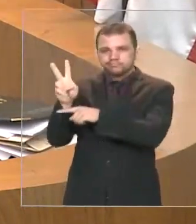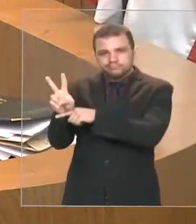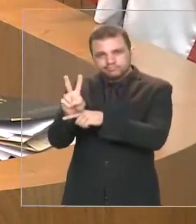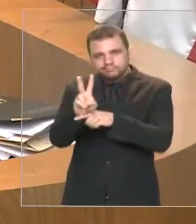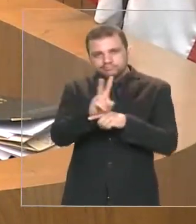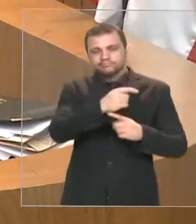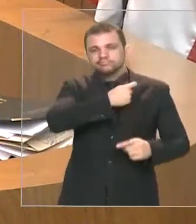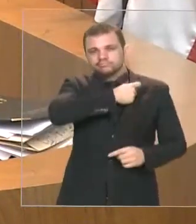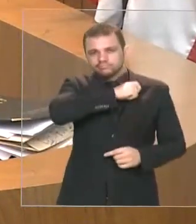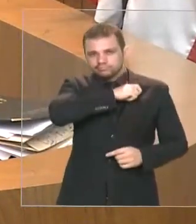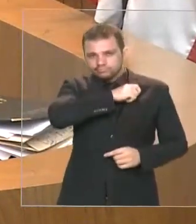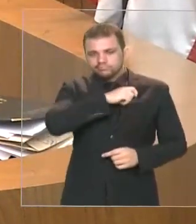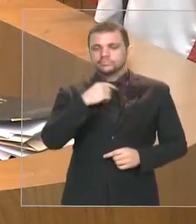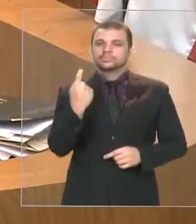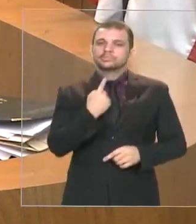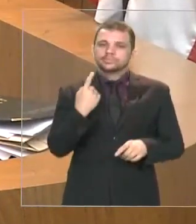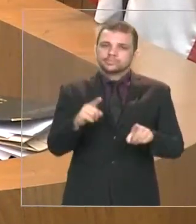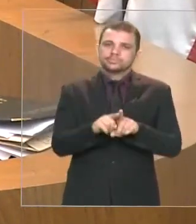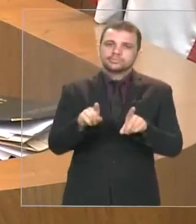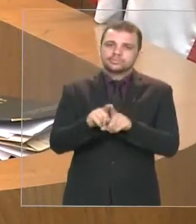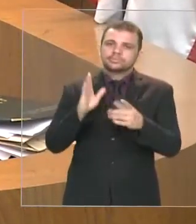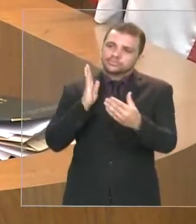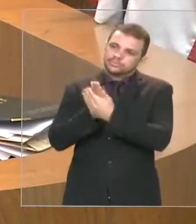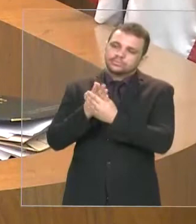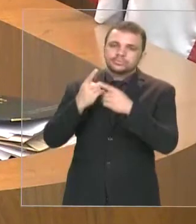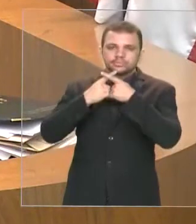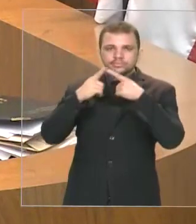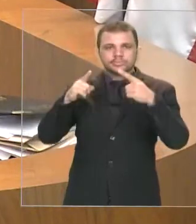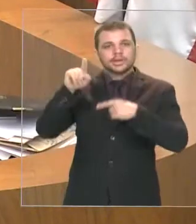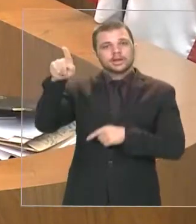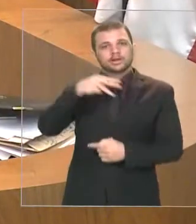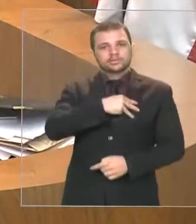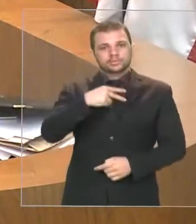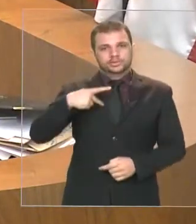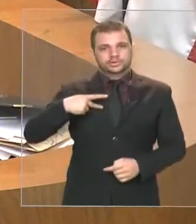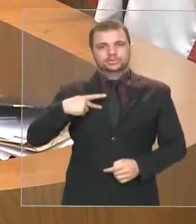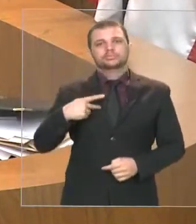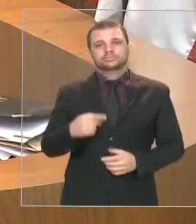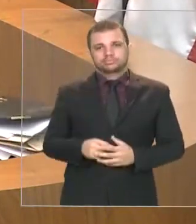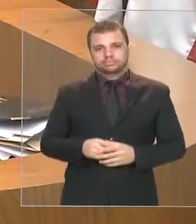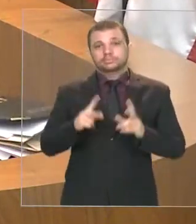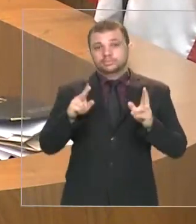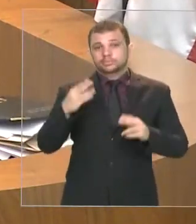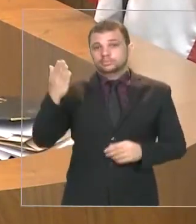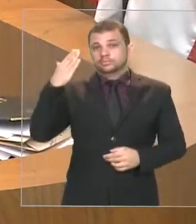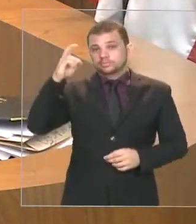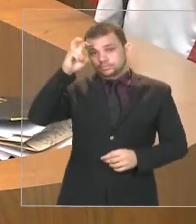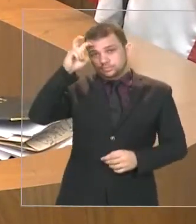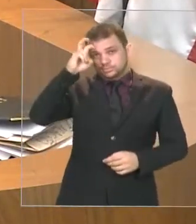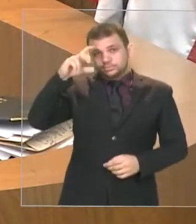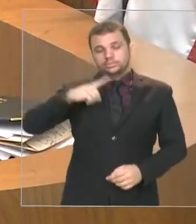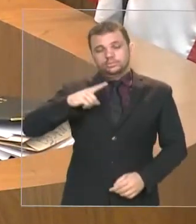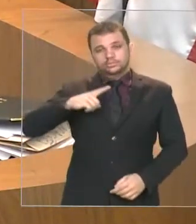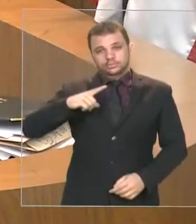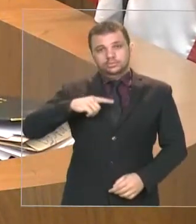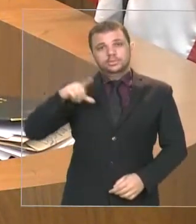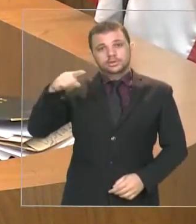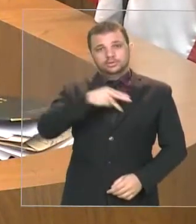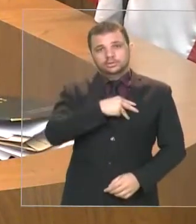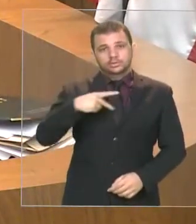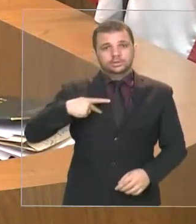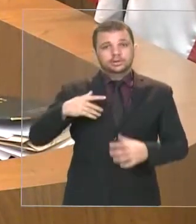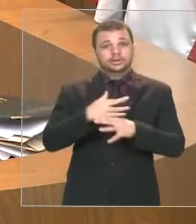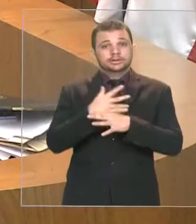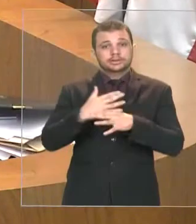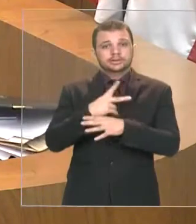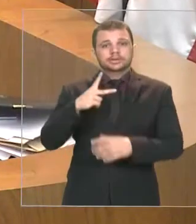fiscalização estamos protocolando denúncia no Ministério Público, como fizemos na última quinta-feira no Ministério Público da cidade de Passo